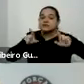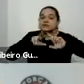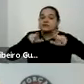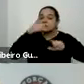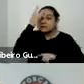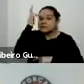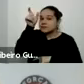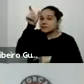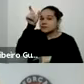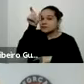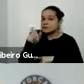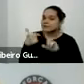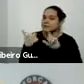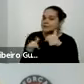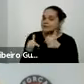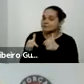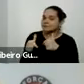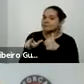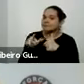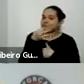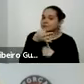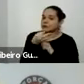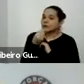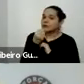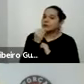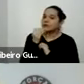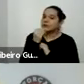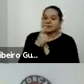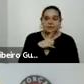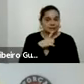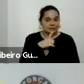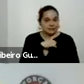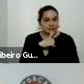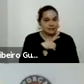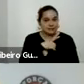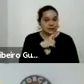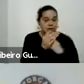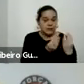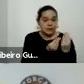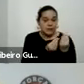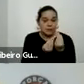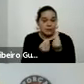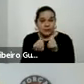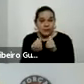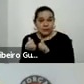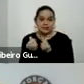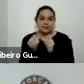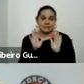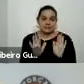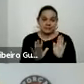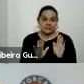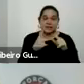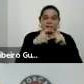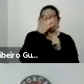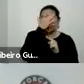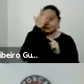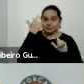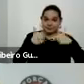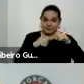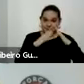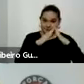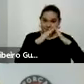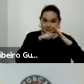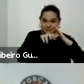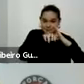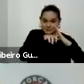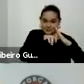trabalhadores são tratados em relação à qualidade. Porque quando o trabalhador está em home office, ele